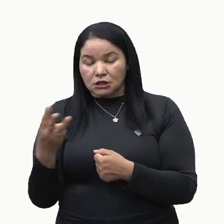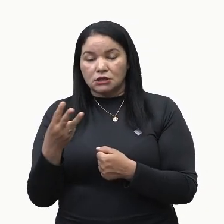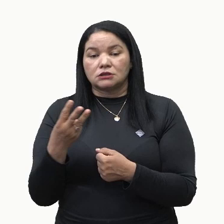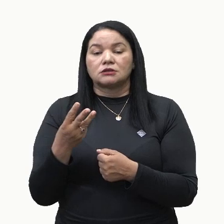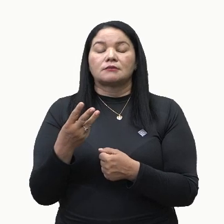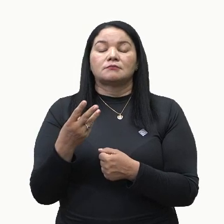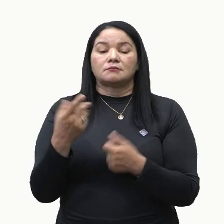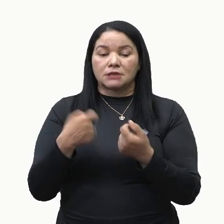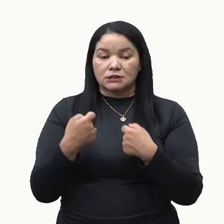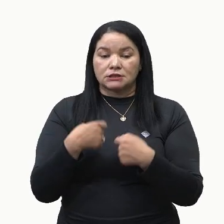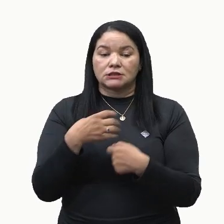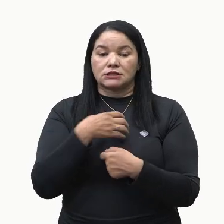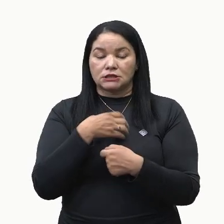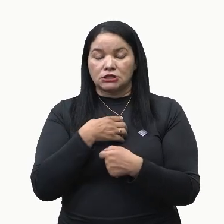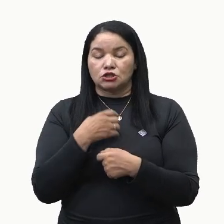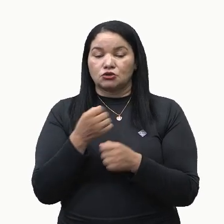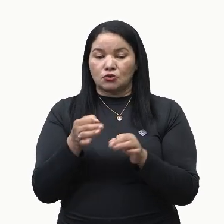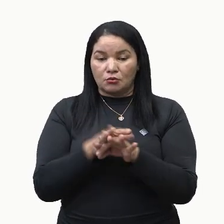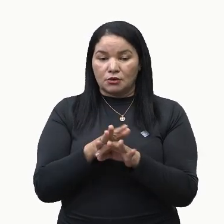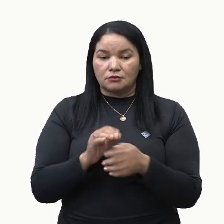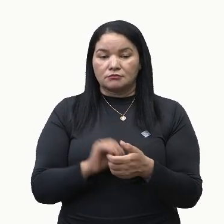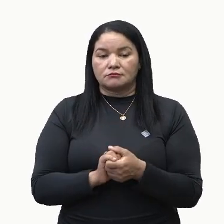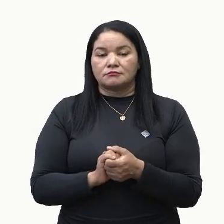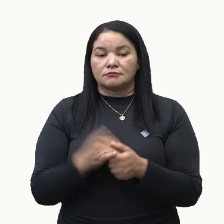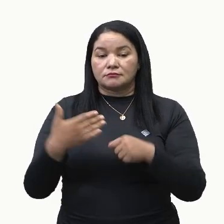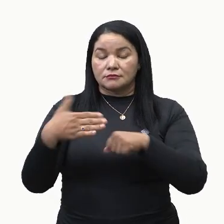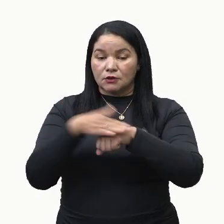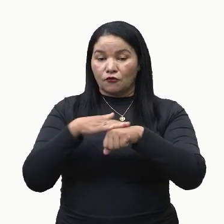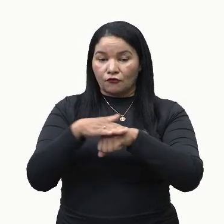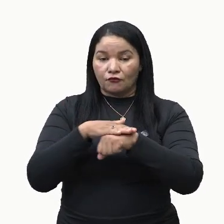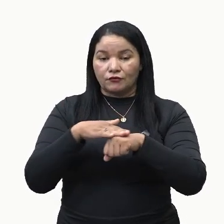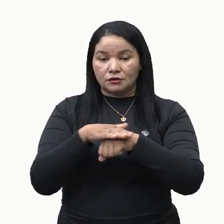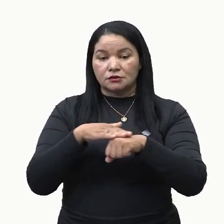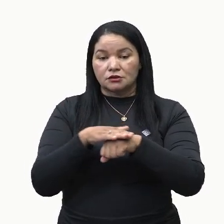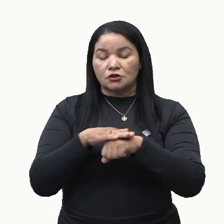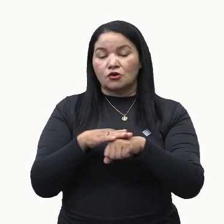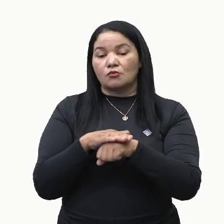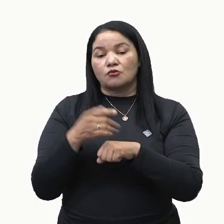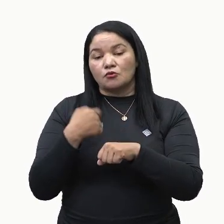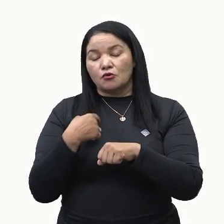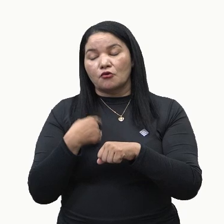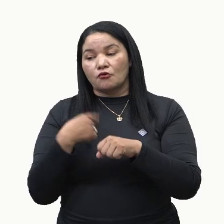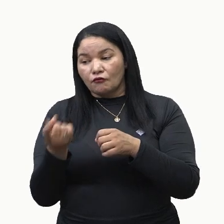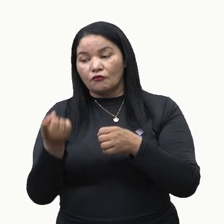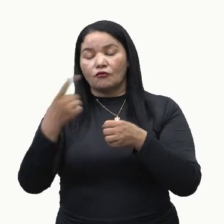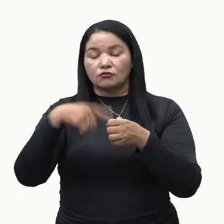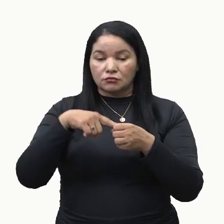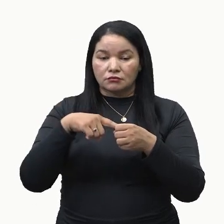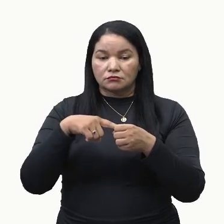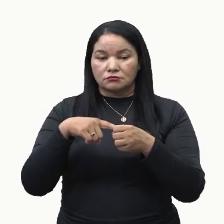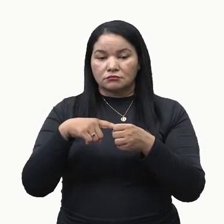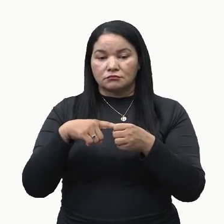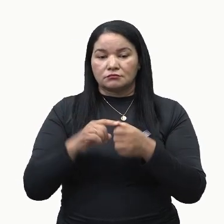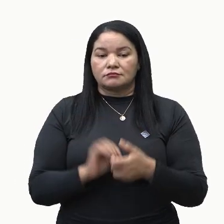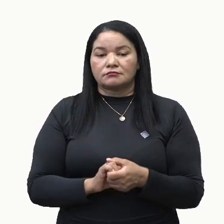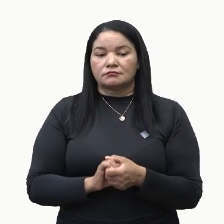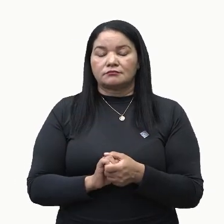completo. Quando eu digo, conversamos quando eu voltar, a mensagem está dita, não é